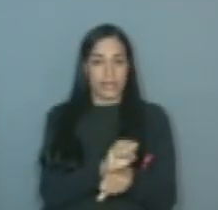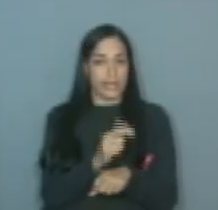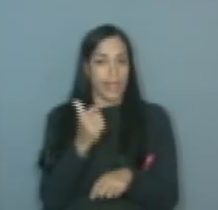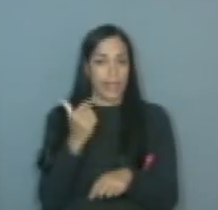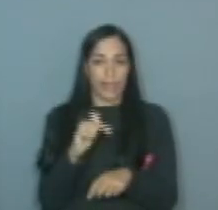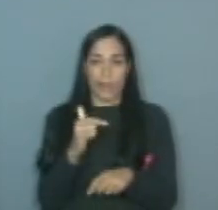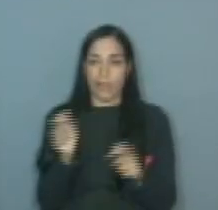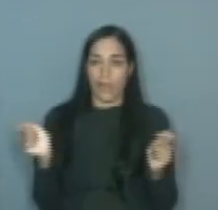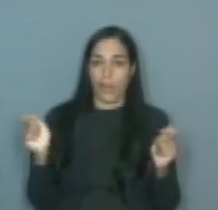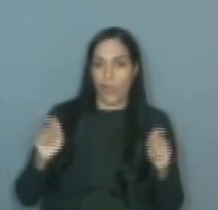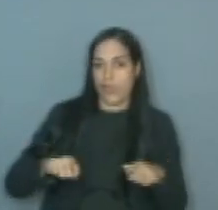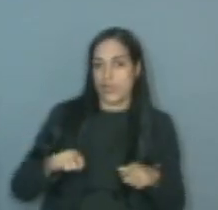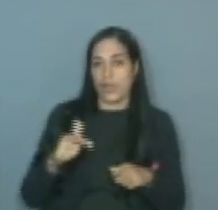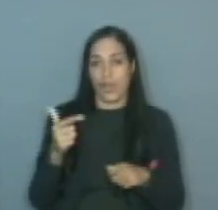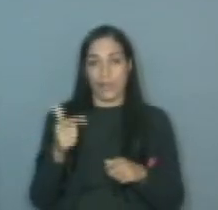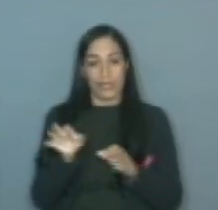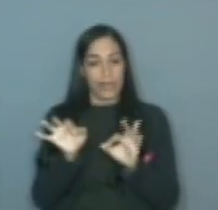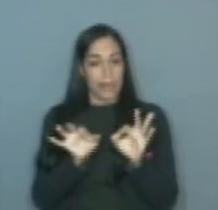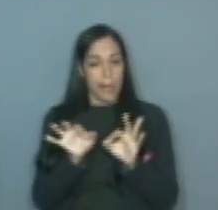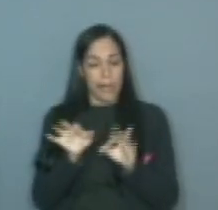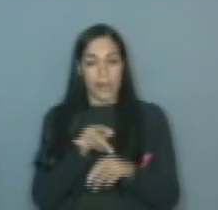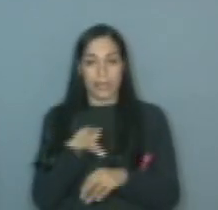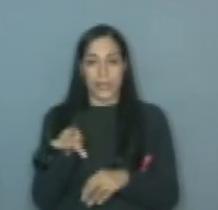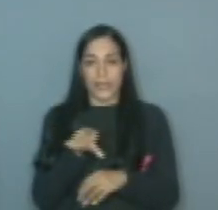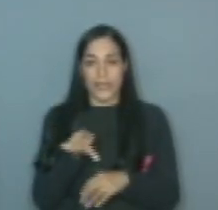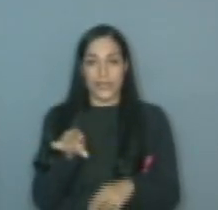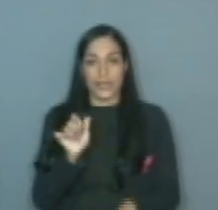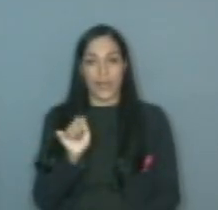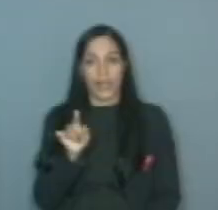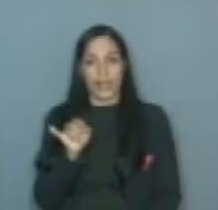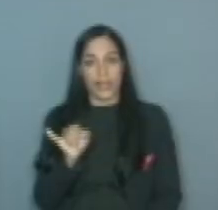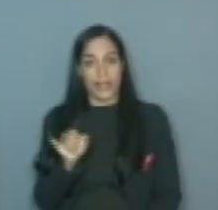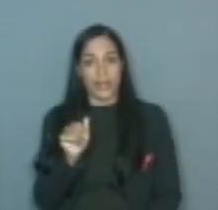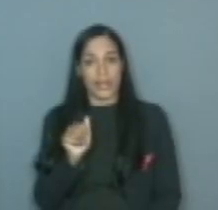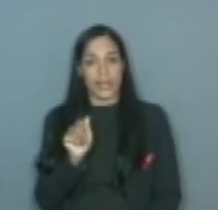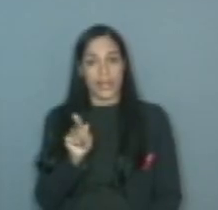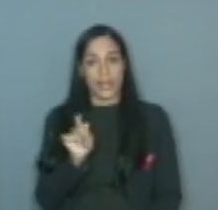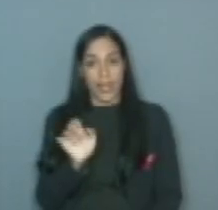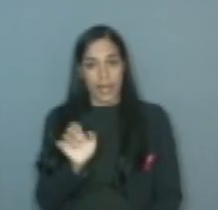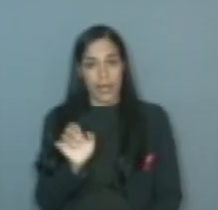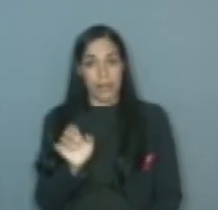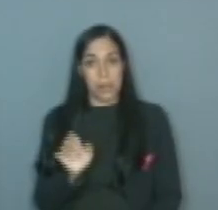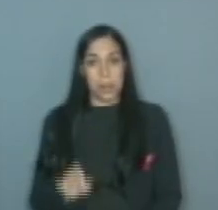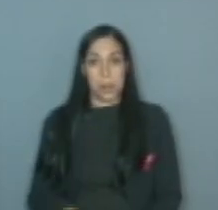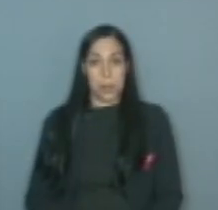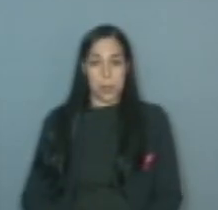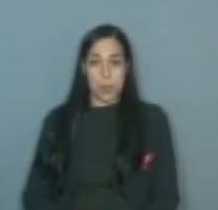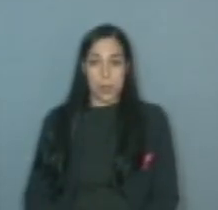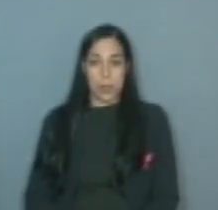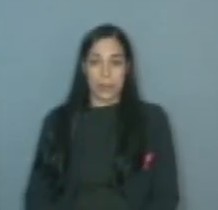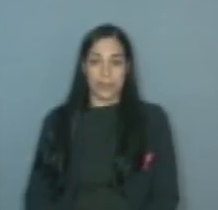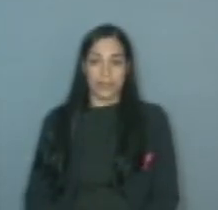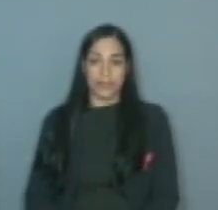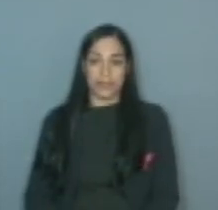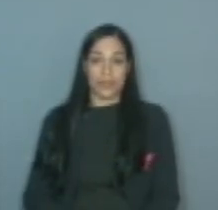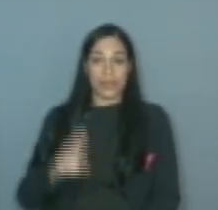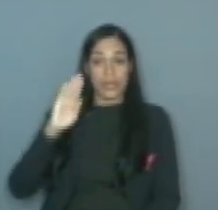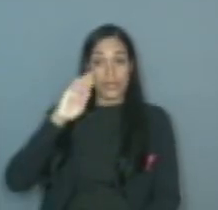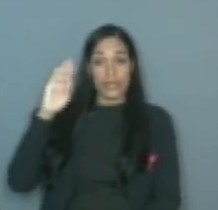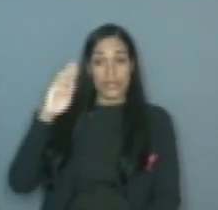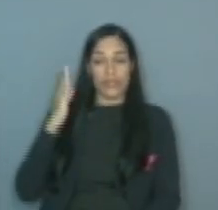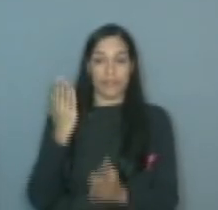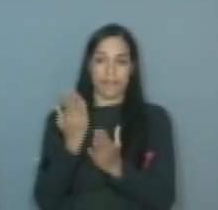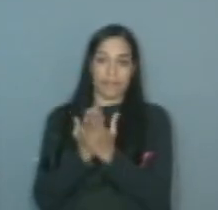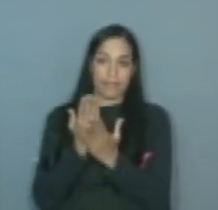não tem estrutura para professores, para ADIs, para ADEs, quando existem os ADIs e ADEs, e principalmente para os alunos.